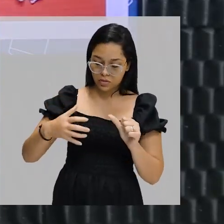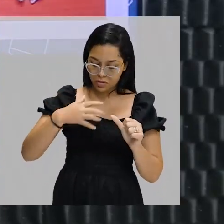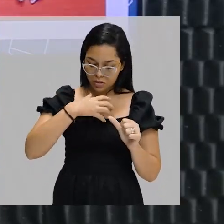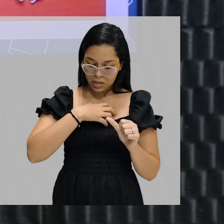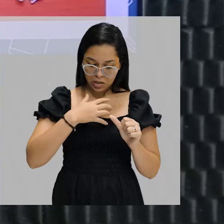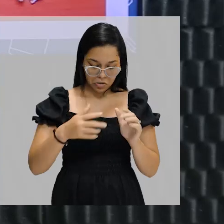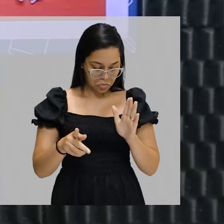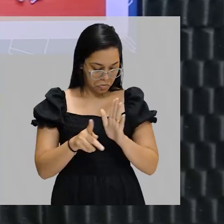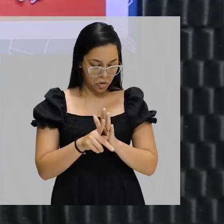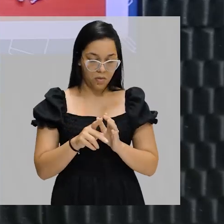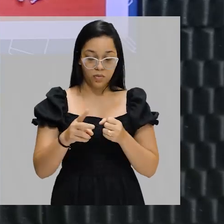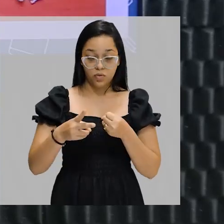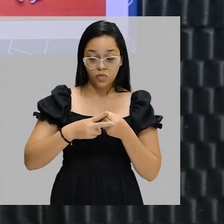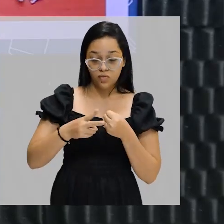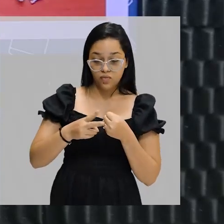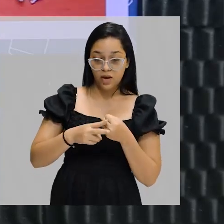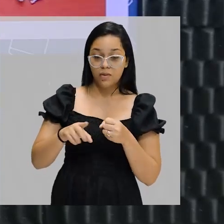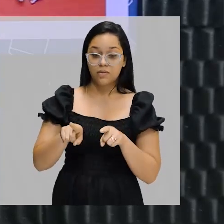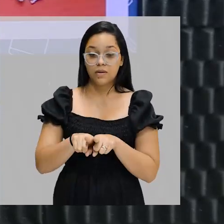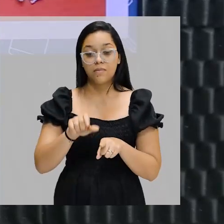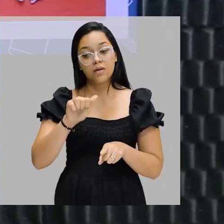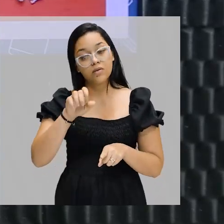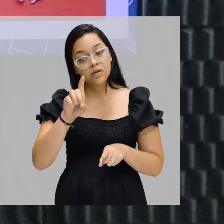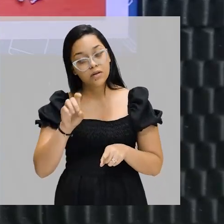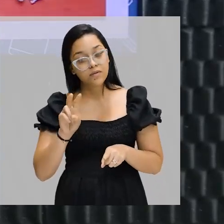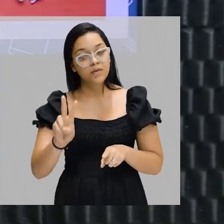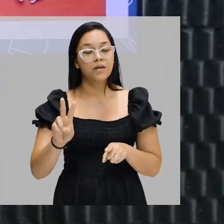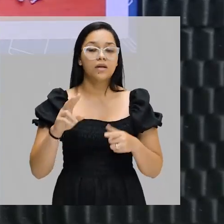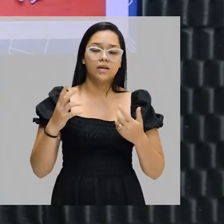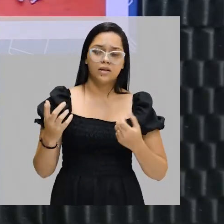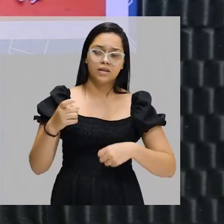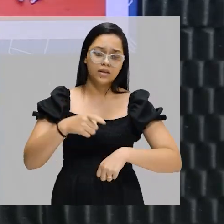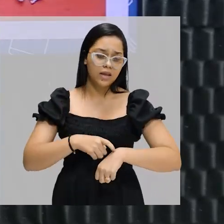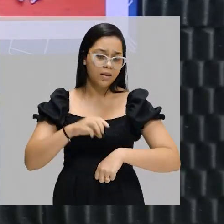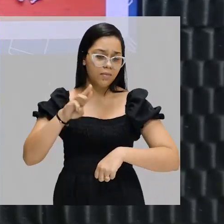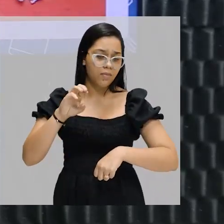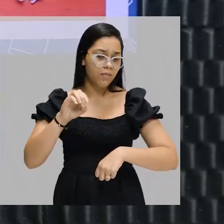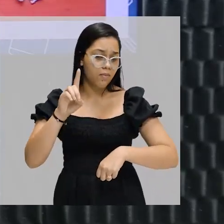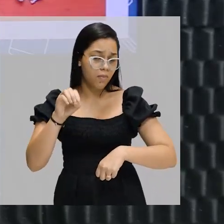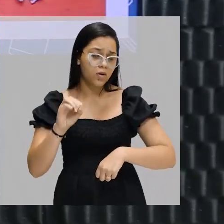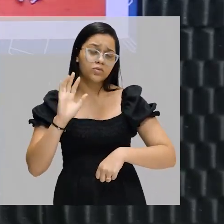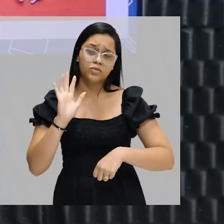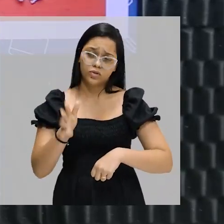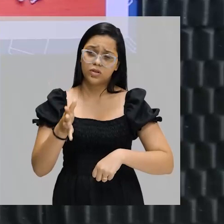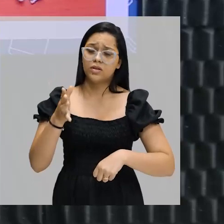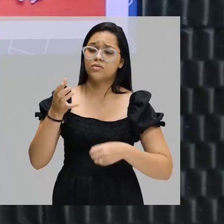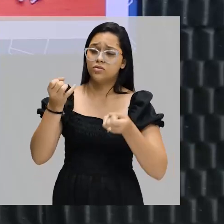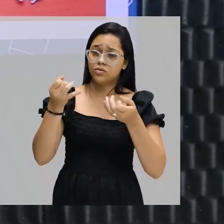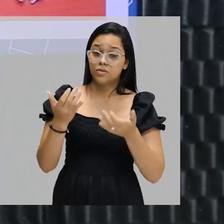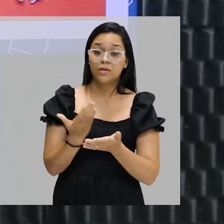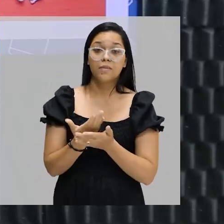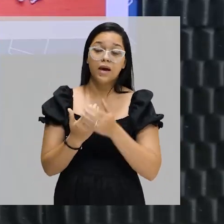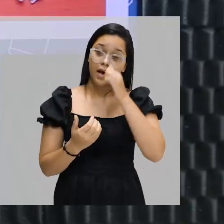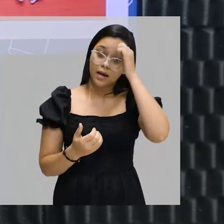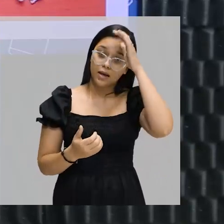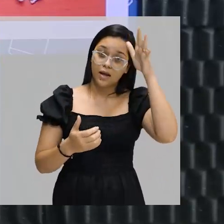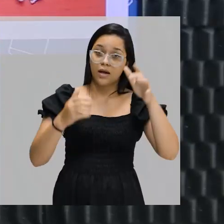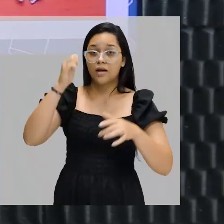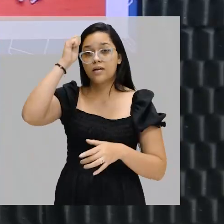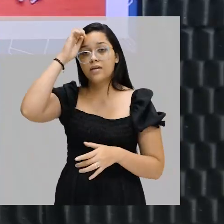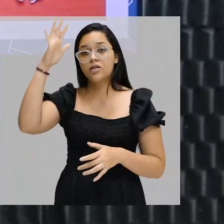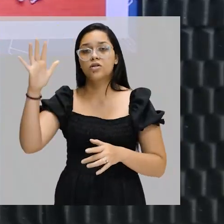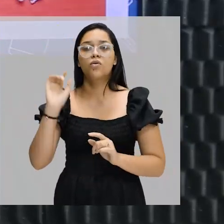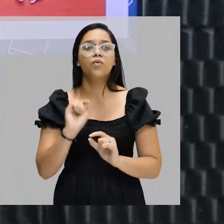do verbo e do advérbio indicando circunstância de tempo de modo de lugar nós já vimos tudo isso e a interjeição que